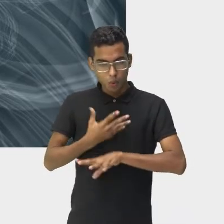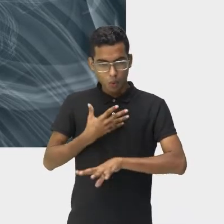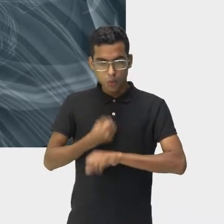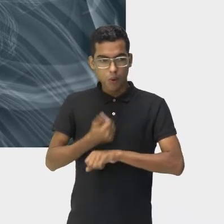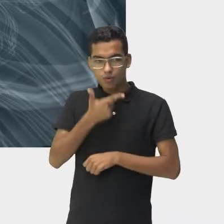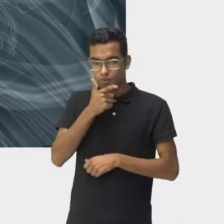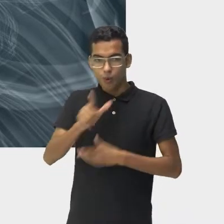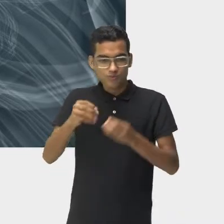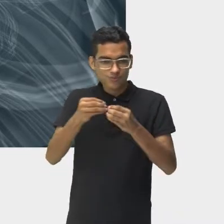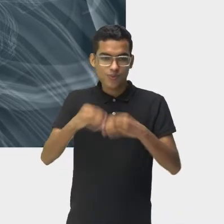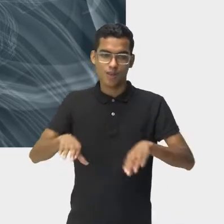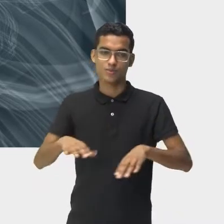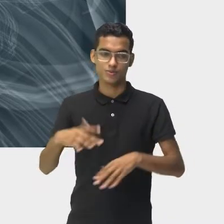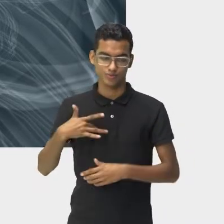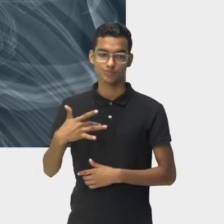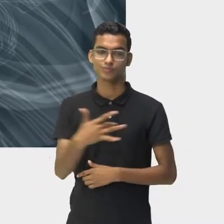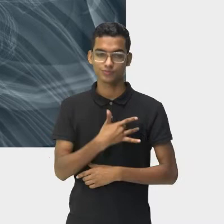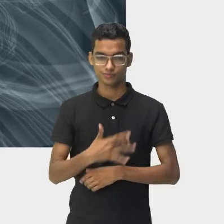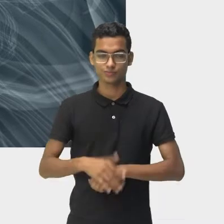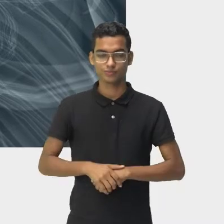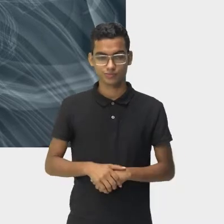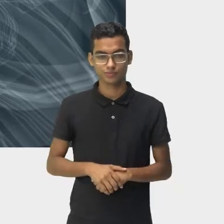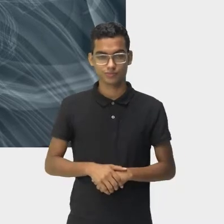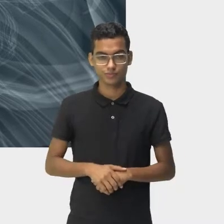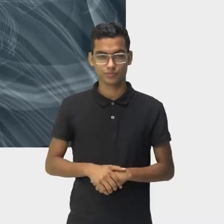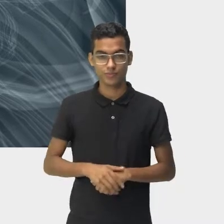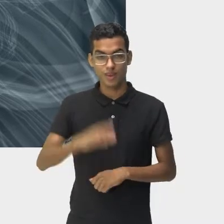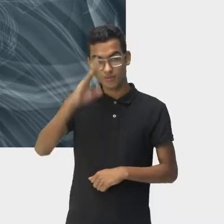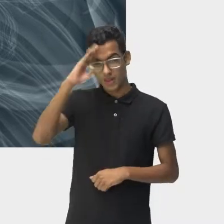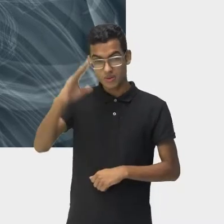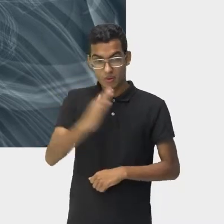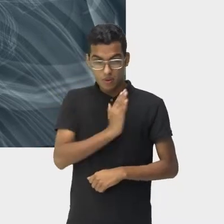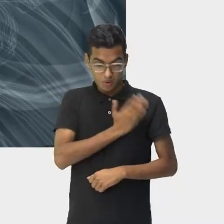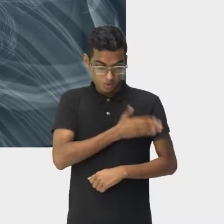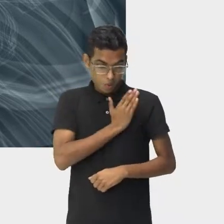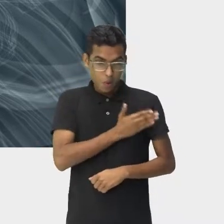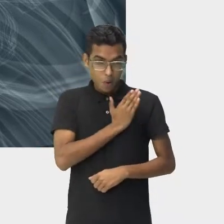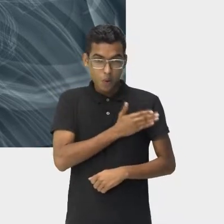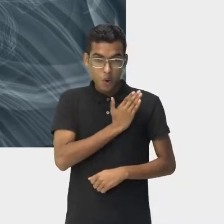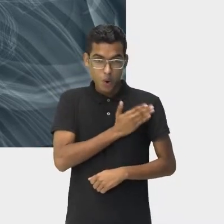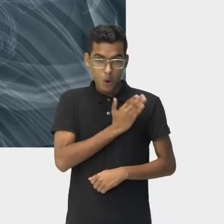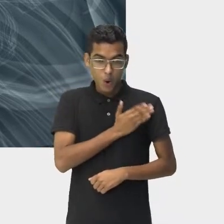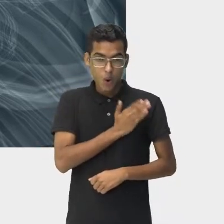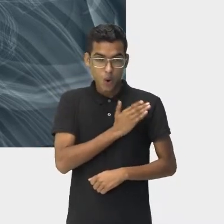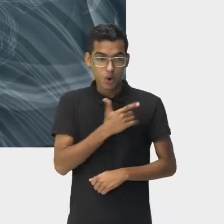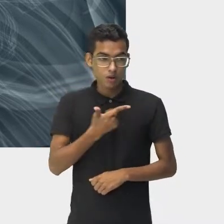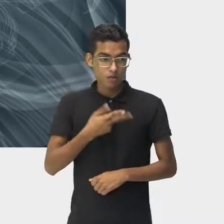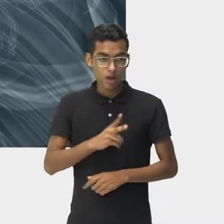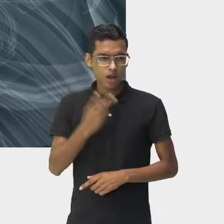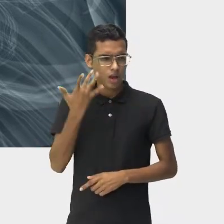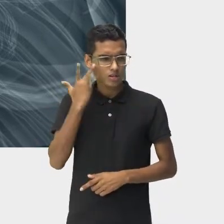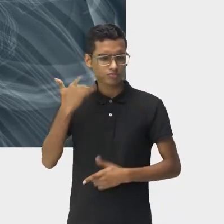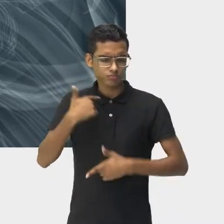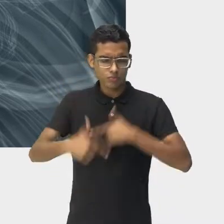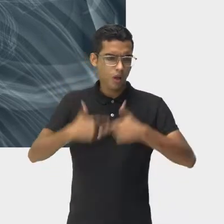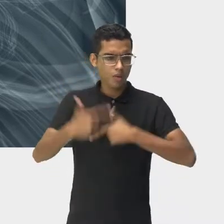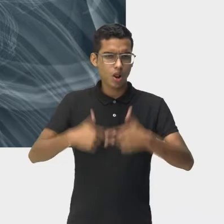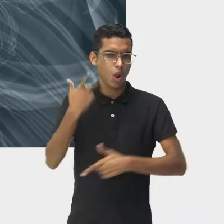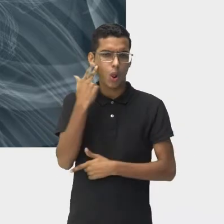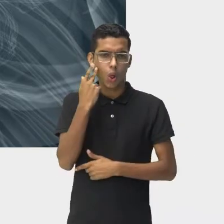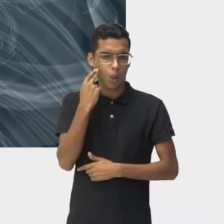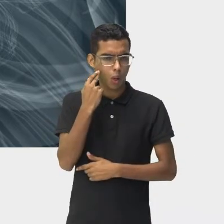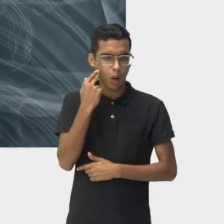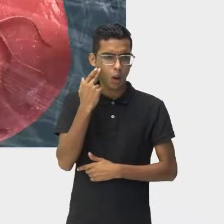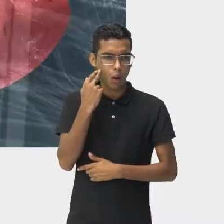ruim, tá? Principalmente lá para o nosso coração também, porque ele vai continuar trabalhando, achando que está tudo certo com o restante do nosso